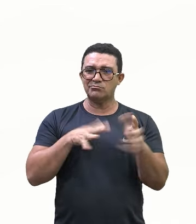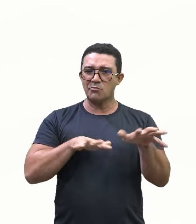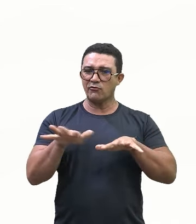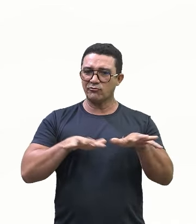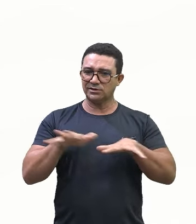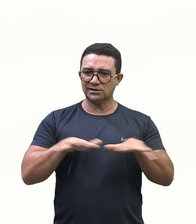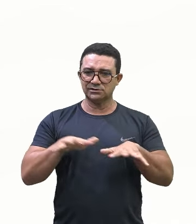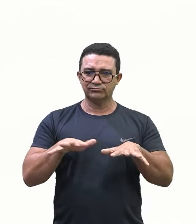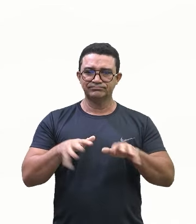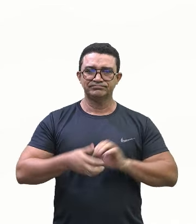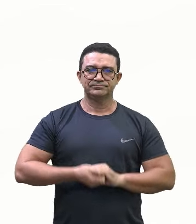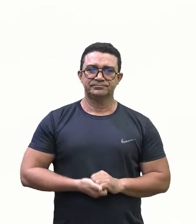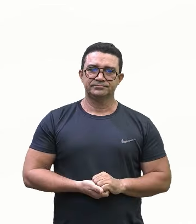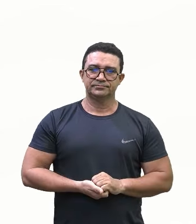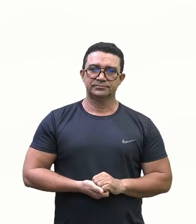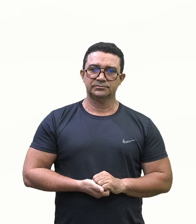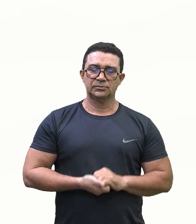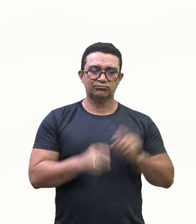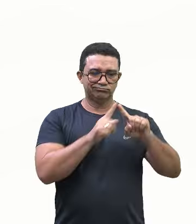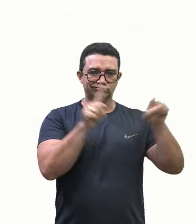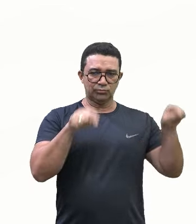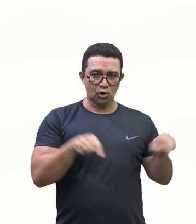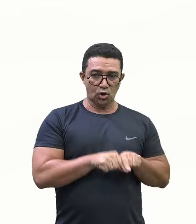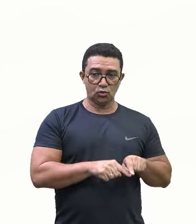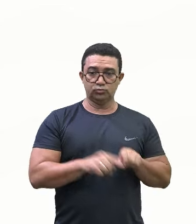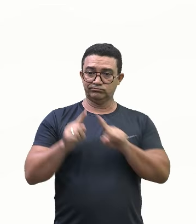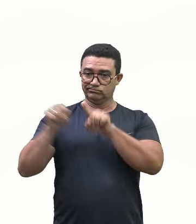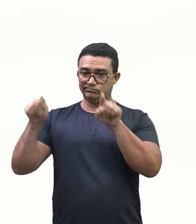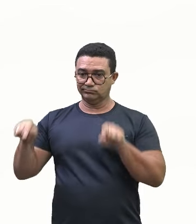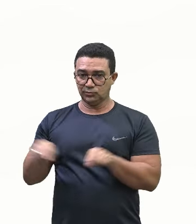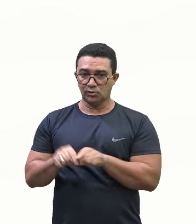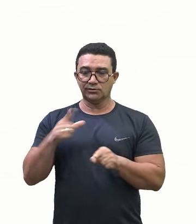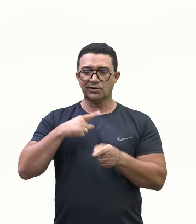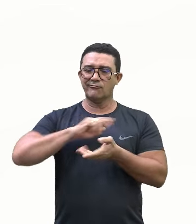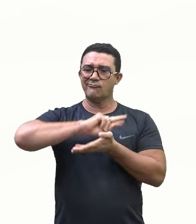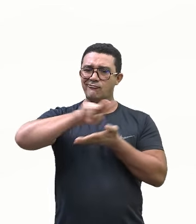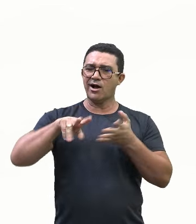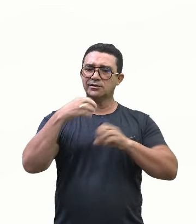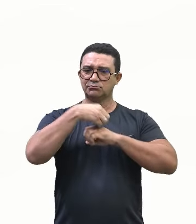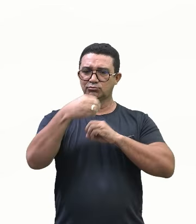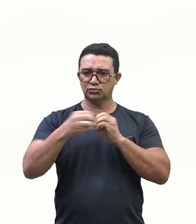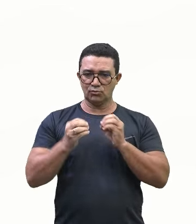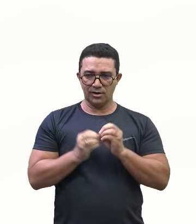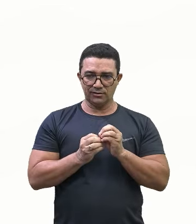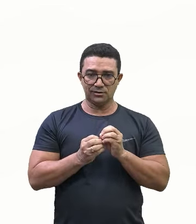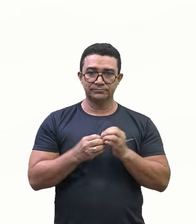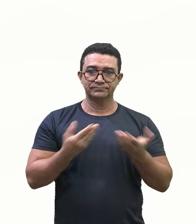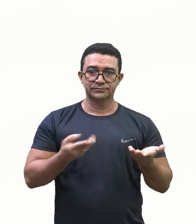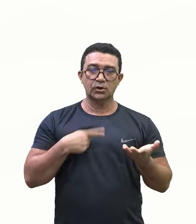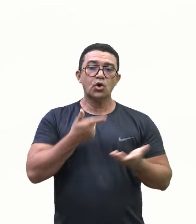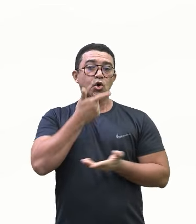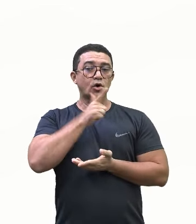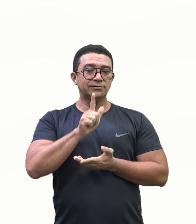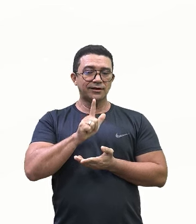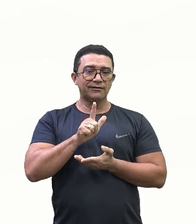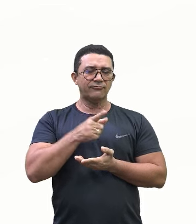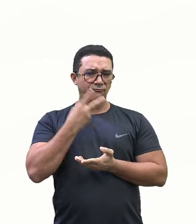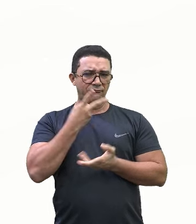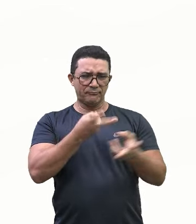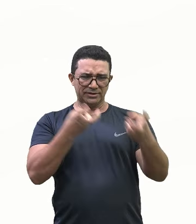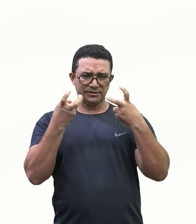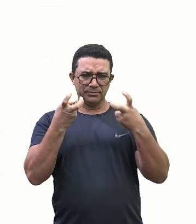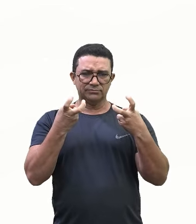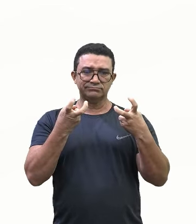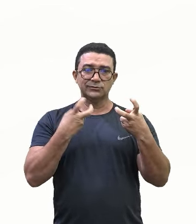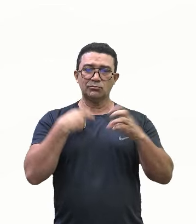tenho aqui dentro desses dois blocos, né, várias moléculas. Então você consegue ver aqui, ó,